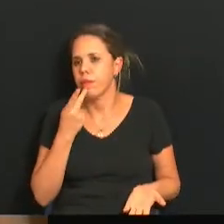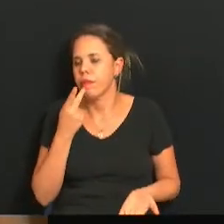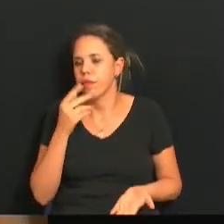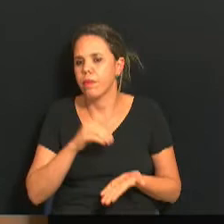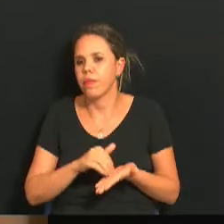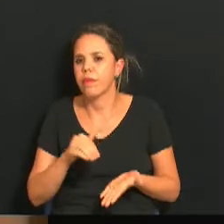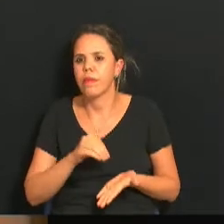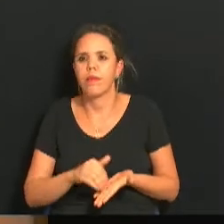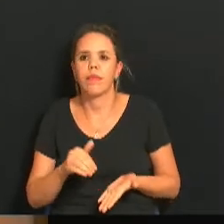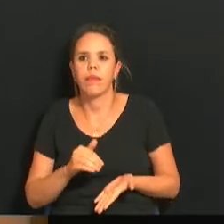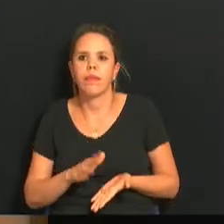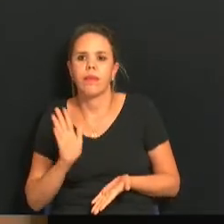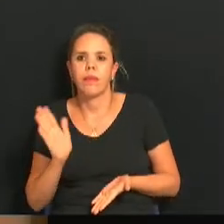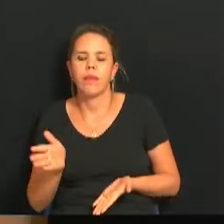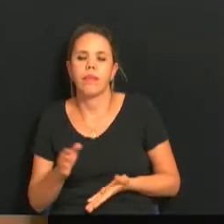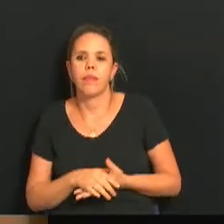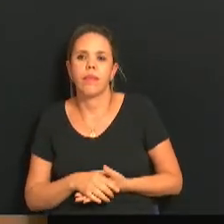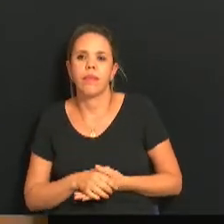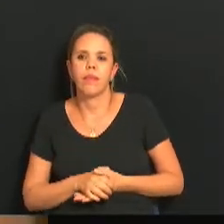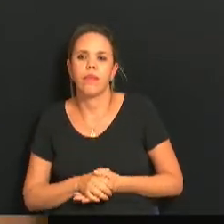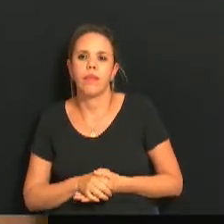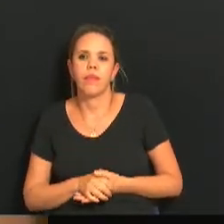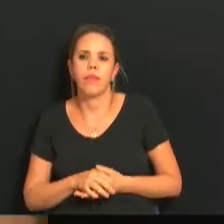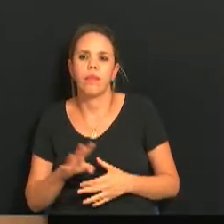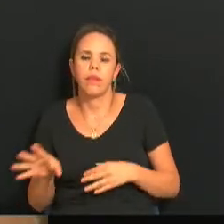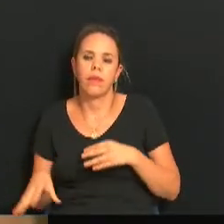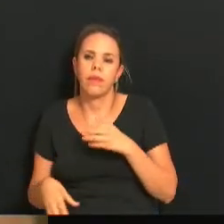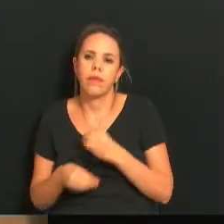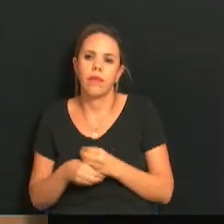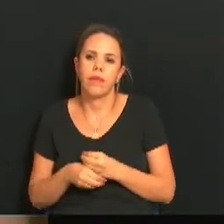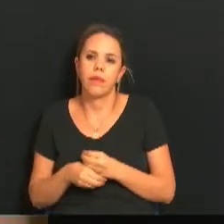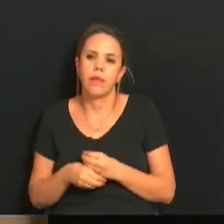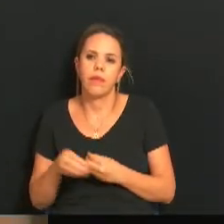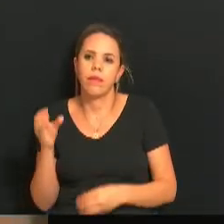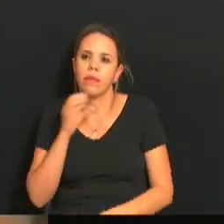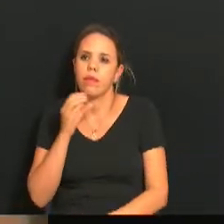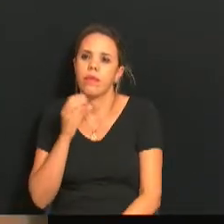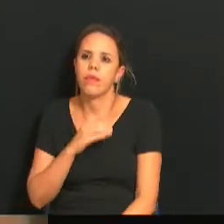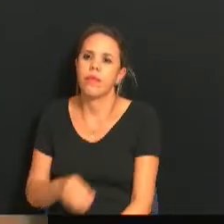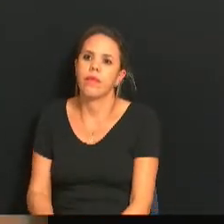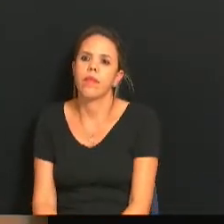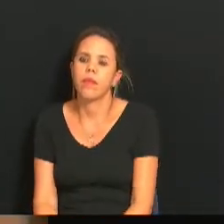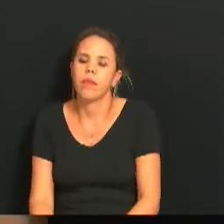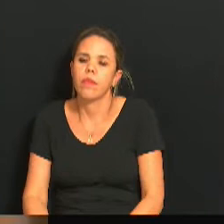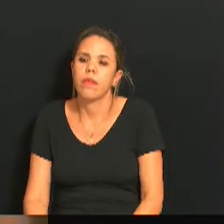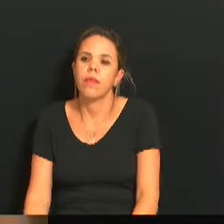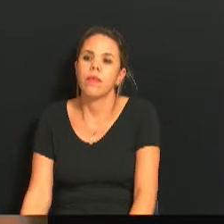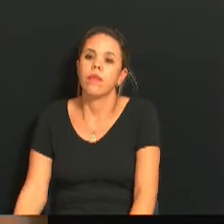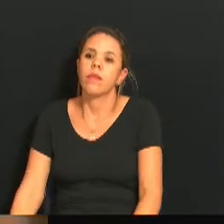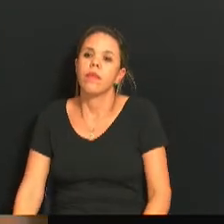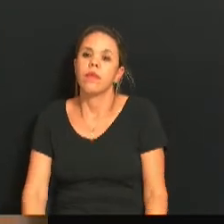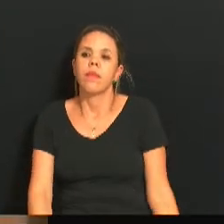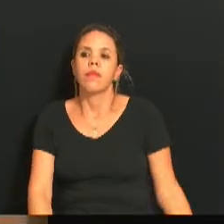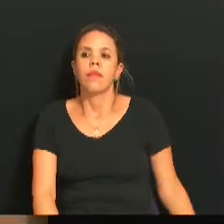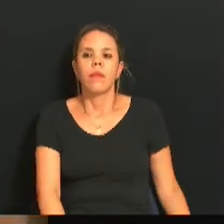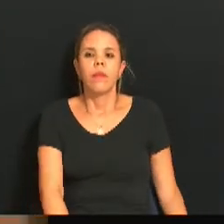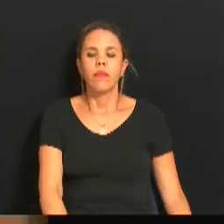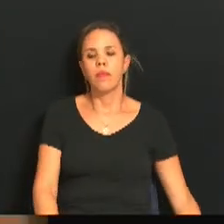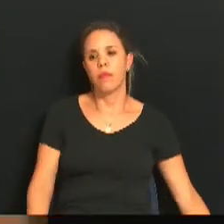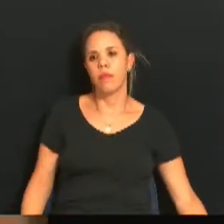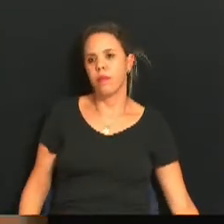secretaria e eu pensava que era cumprimentar a secretária que eu tô numa correria aí viu reunião daqui é